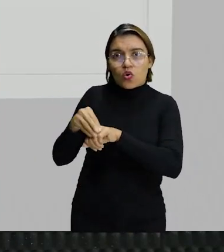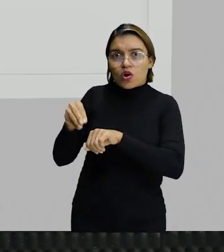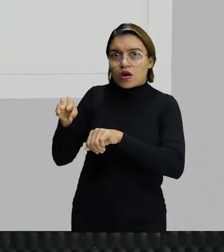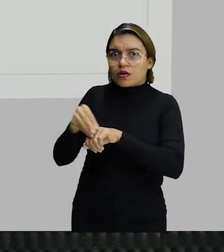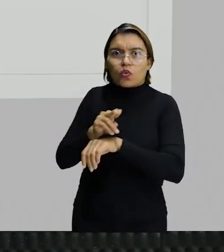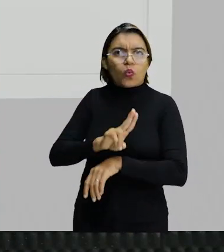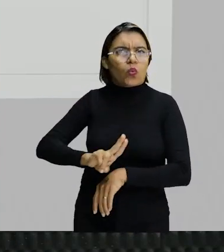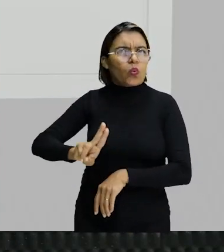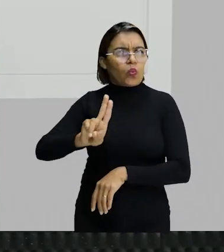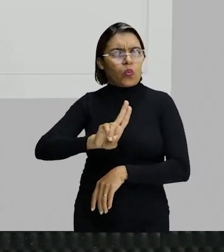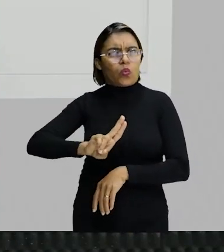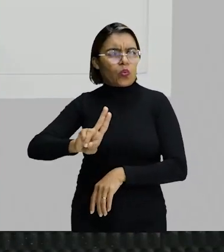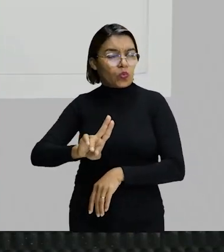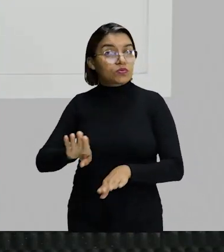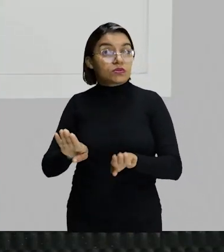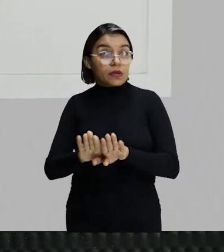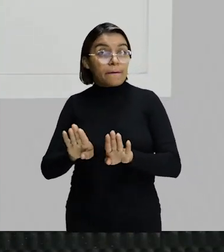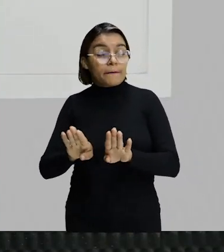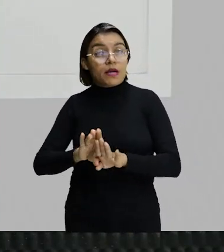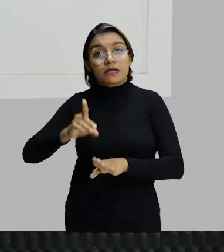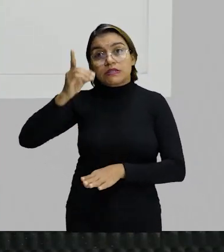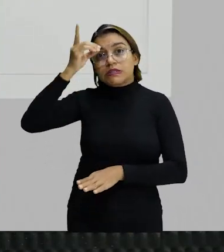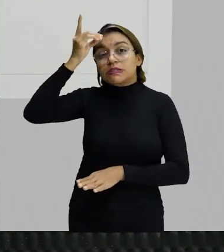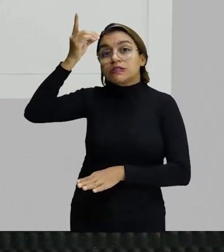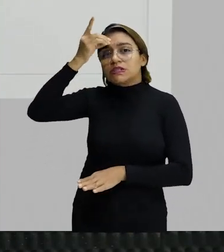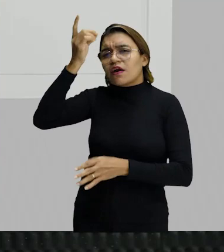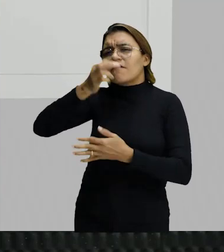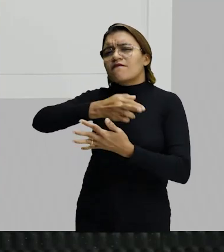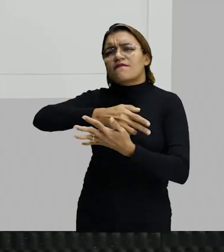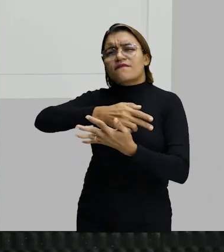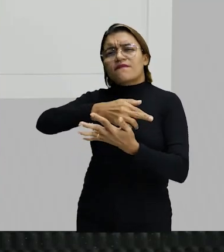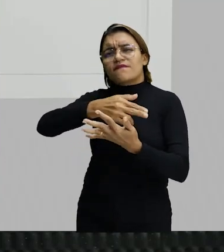E para isso ela é muito criativa, ou seja, ela cria